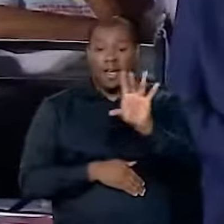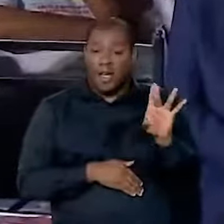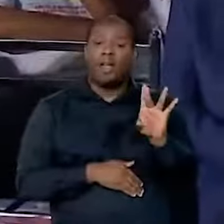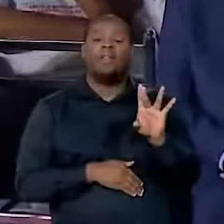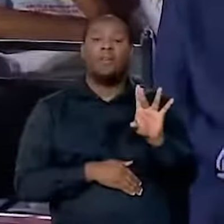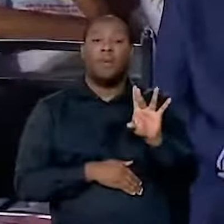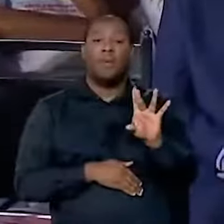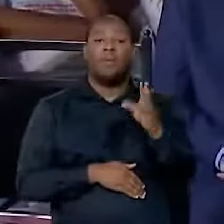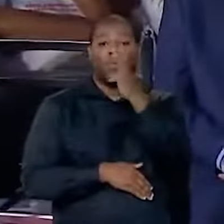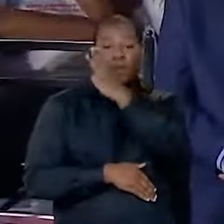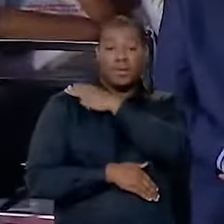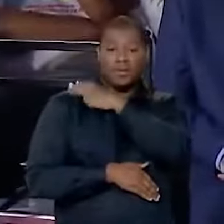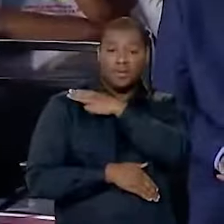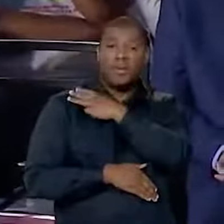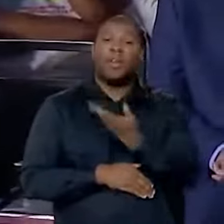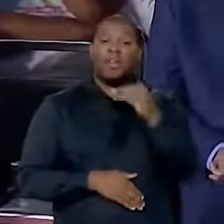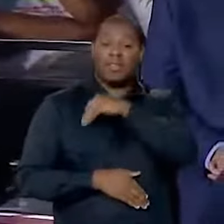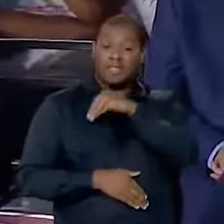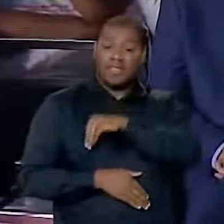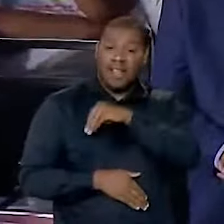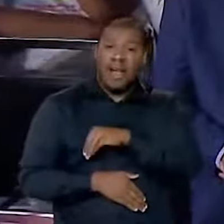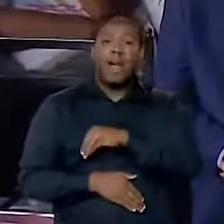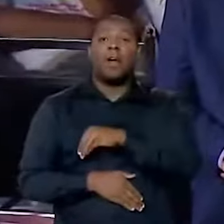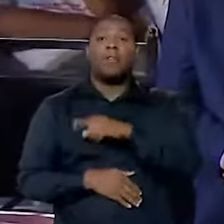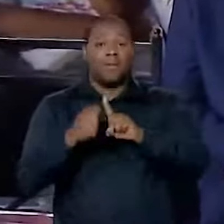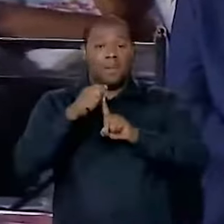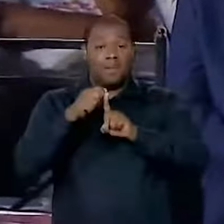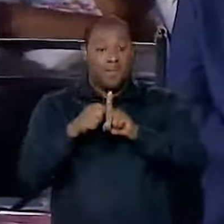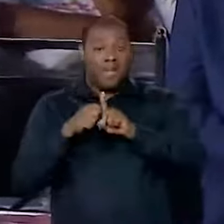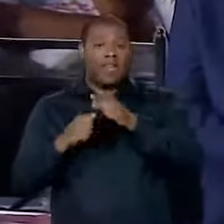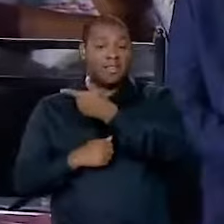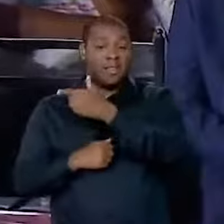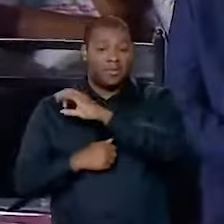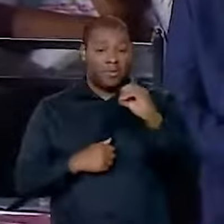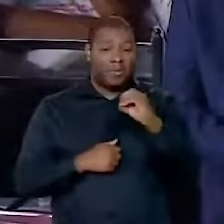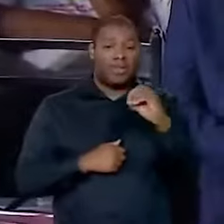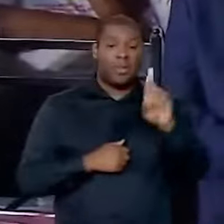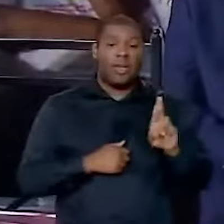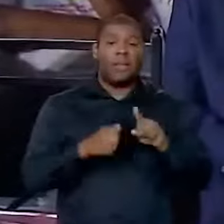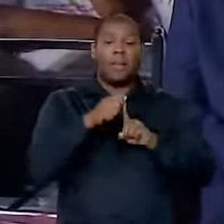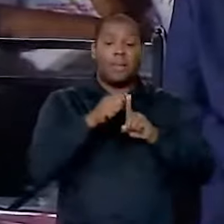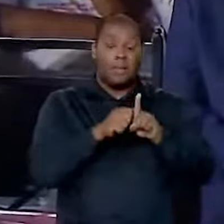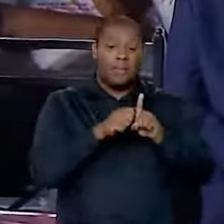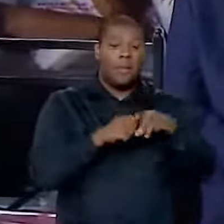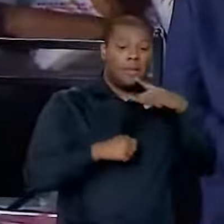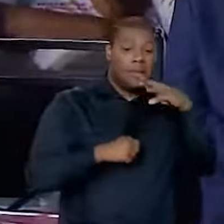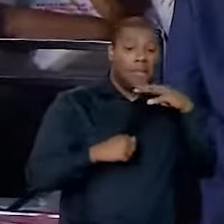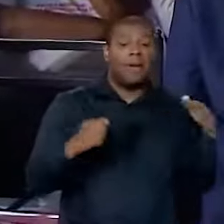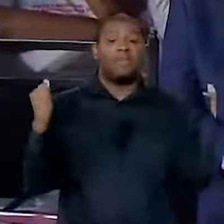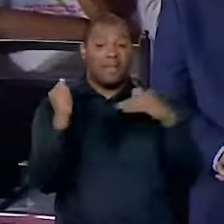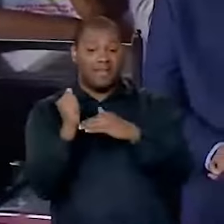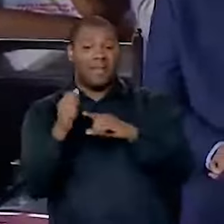Cada menina vai receber R$ 200 por mês, durante 10 meses vai ser depositado na conta dela, já